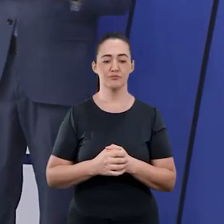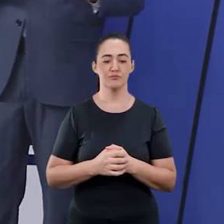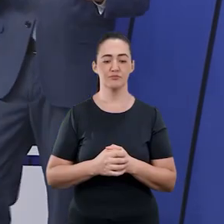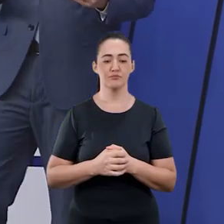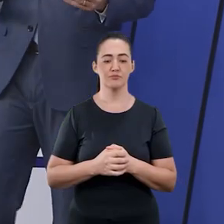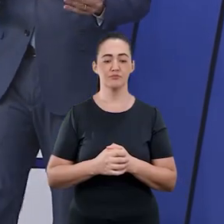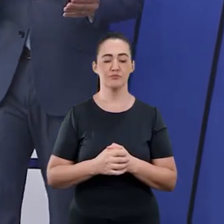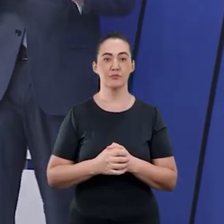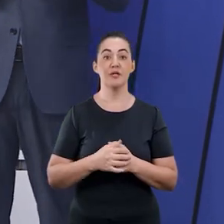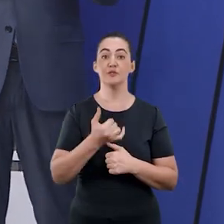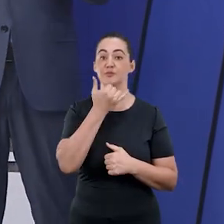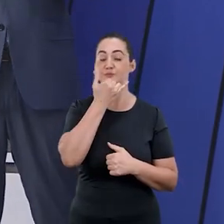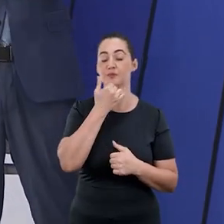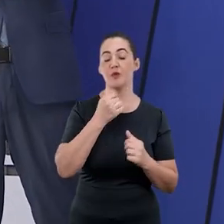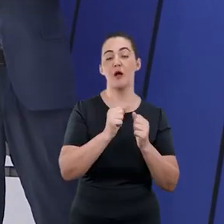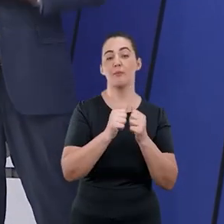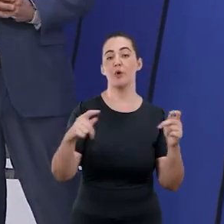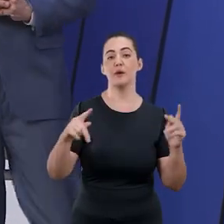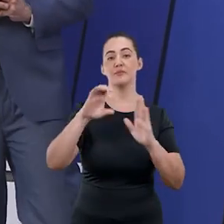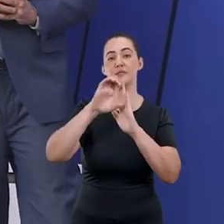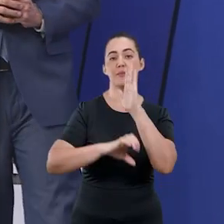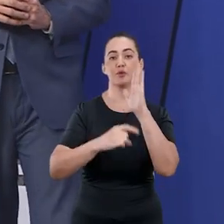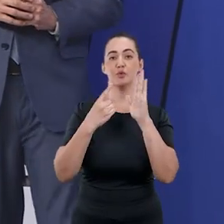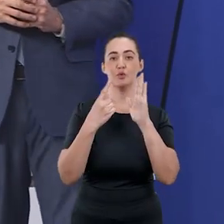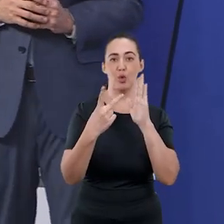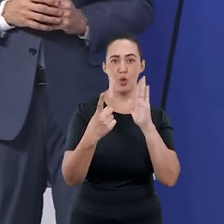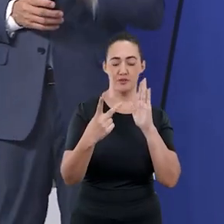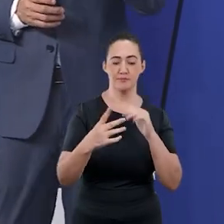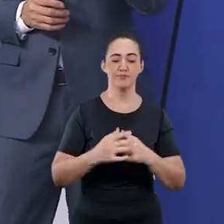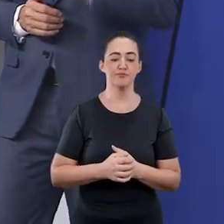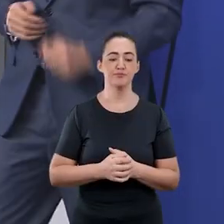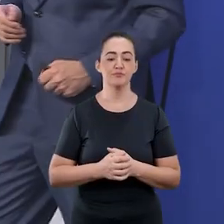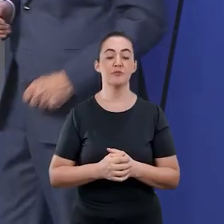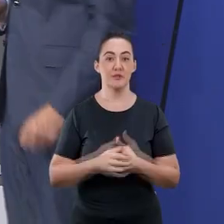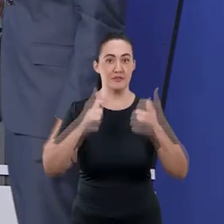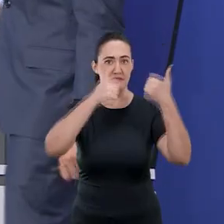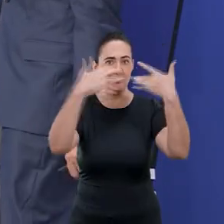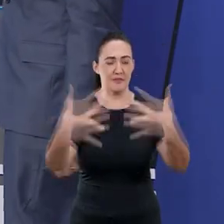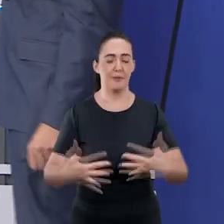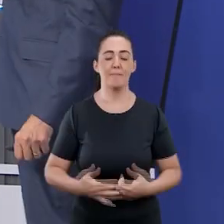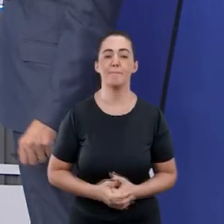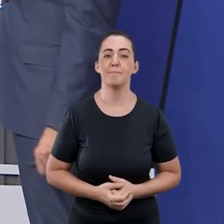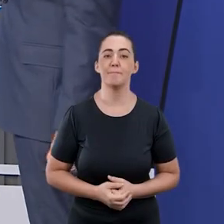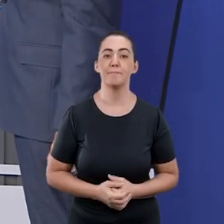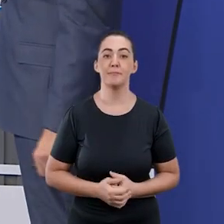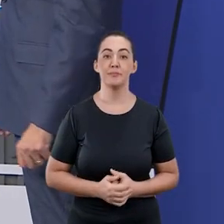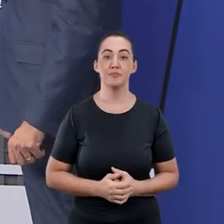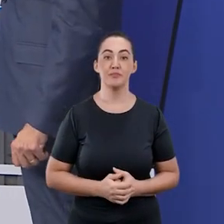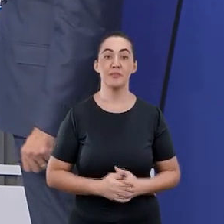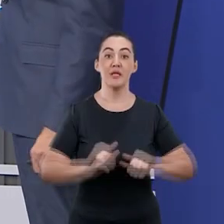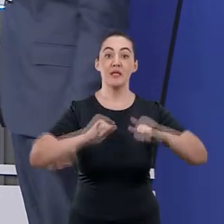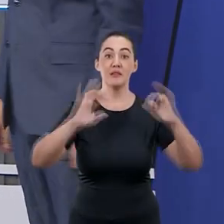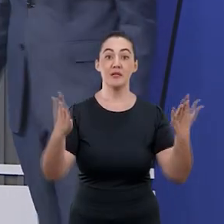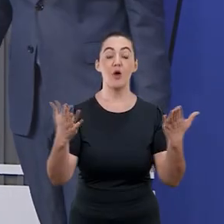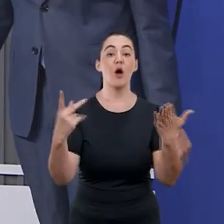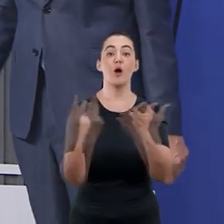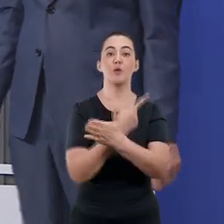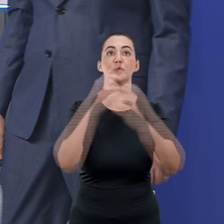Quando esse anjo já estava convencido do caminho que ele seguiria. Diz a Bíblia assim: então estourou a guerra no